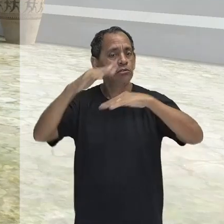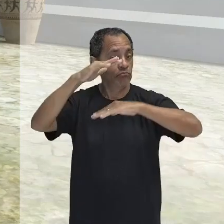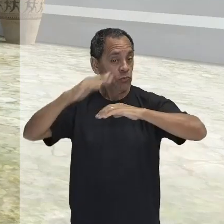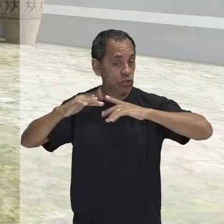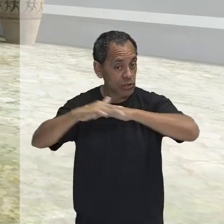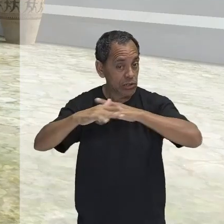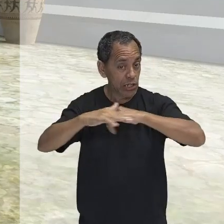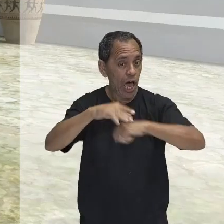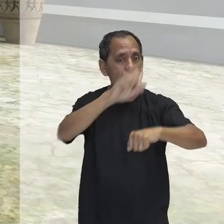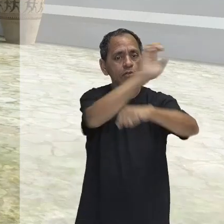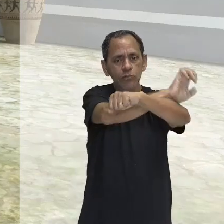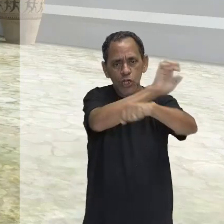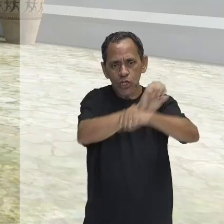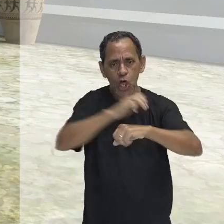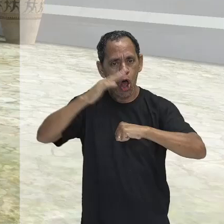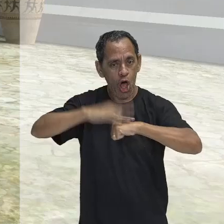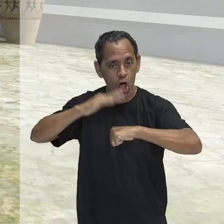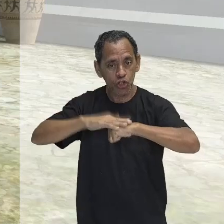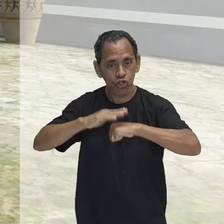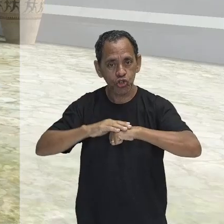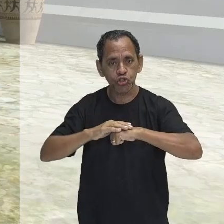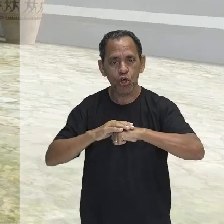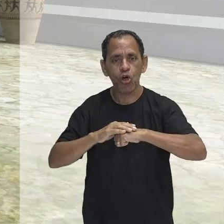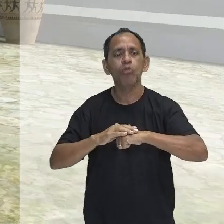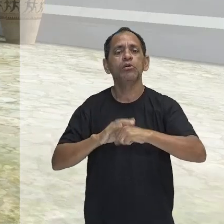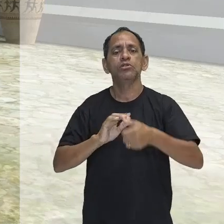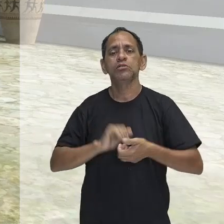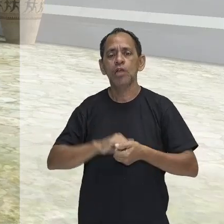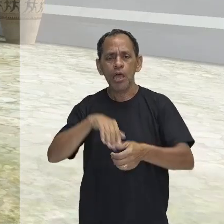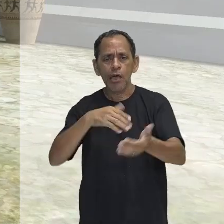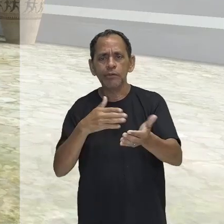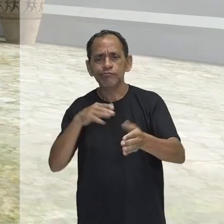e independentes entre si. Ok, gente?